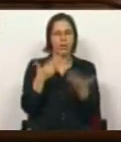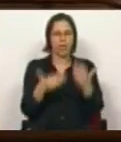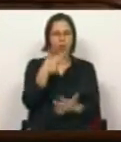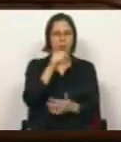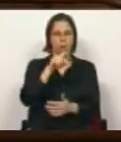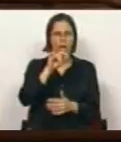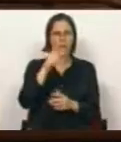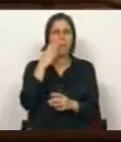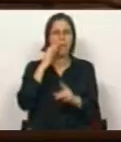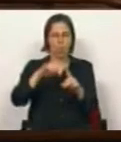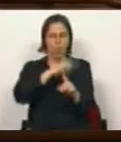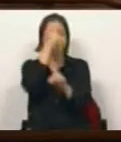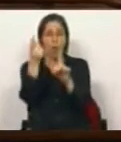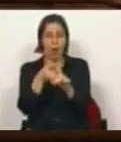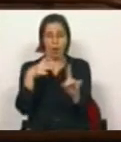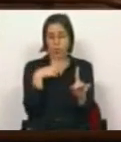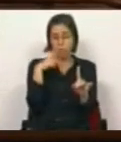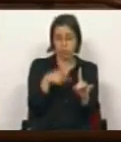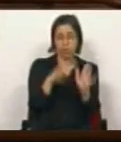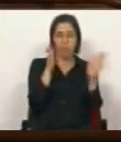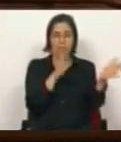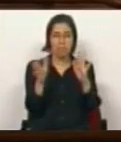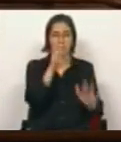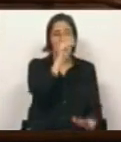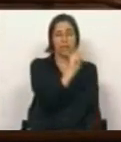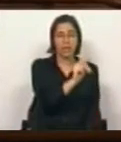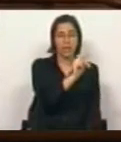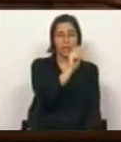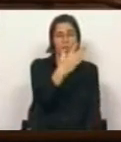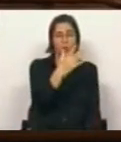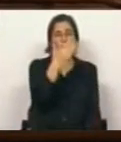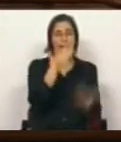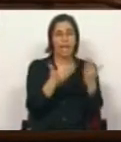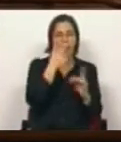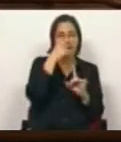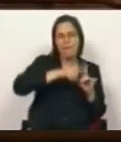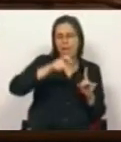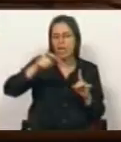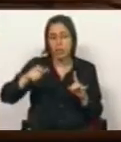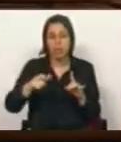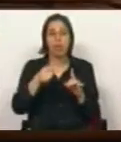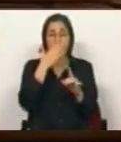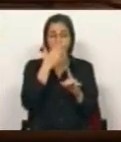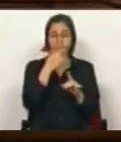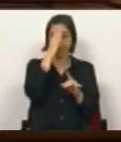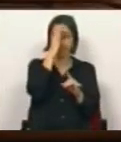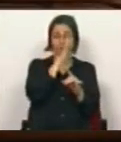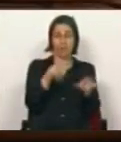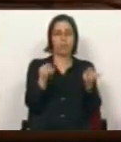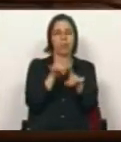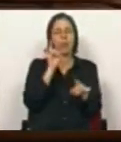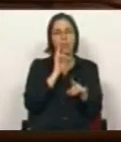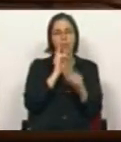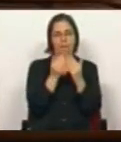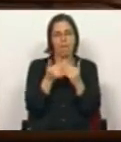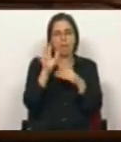de plástico por ano, sendo que Portugal apresenta uma média de 31 quilos por pessoa, o que, como se percebe, corresponde a um